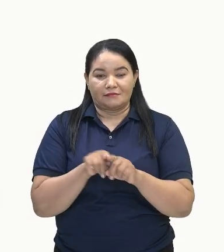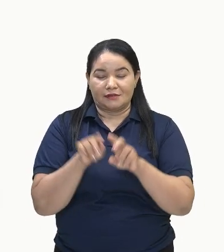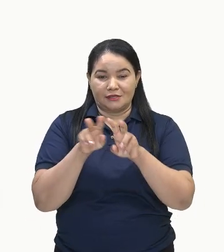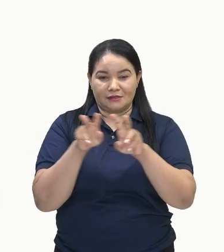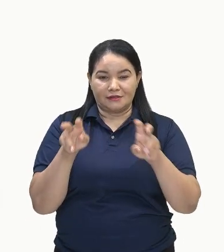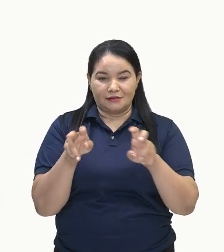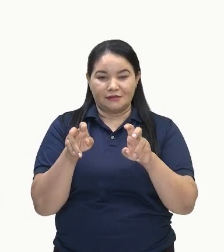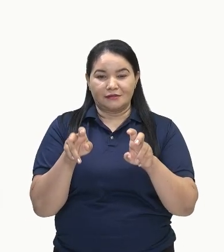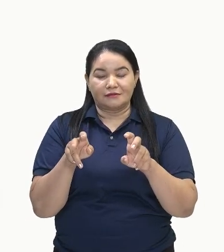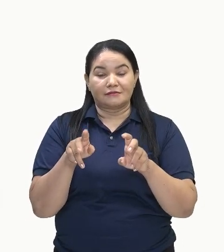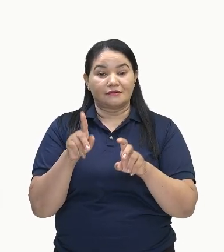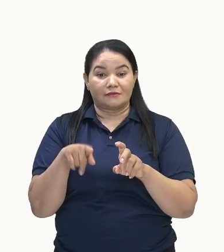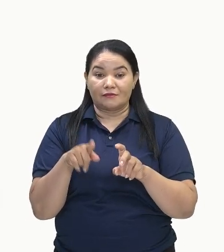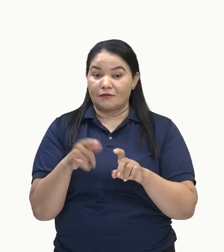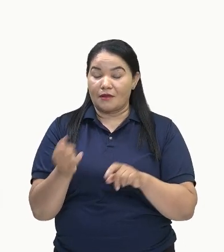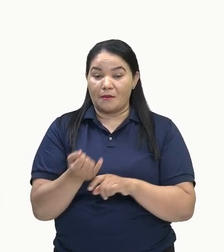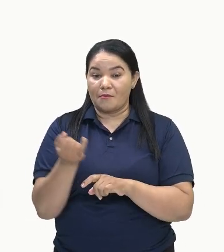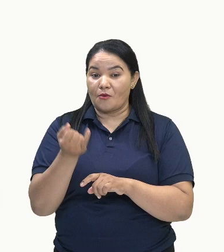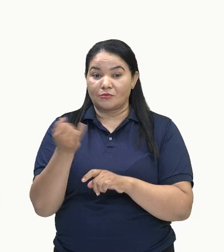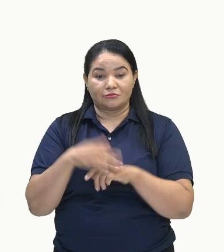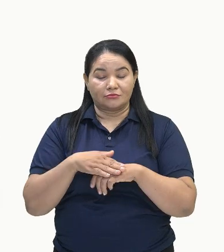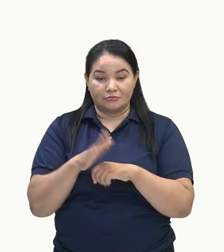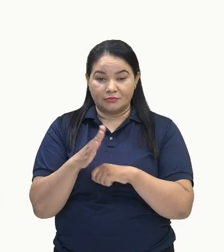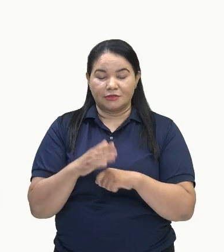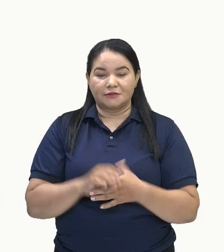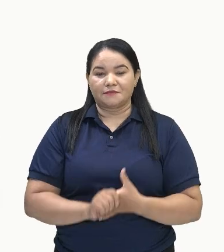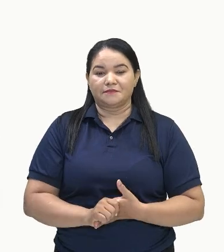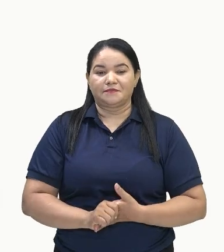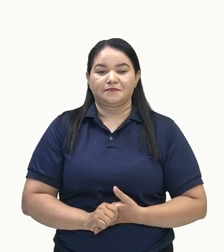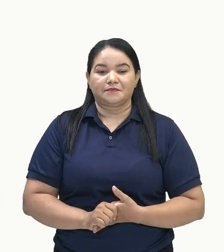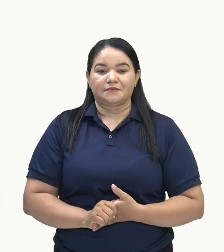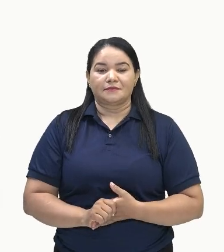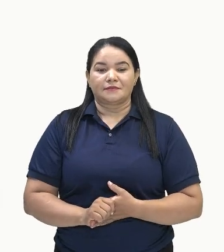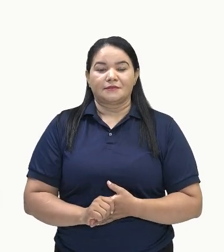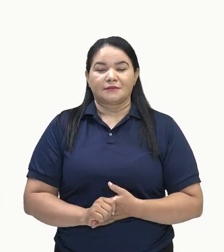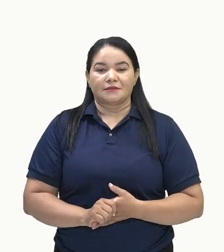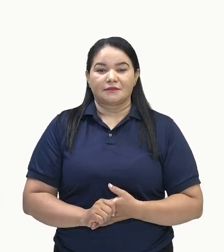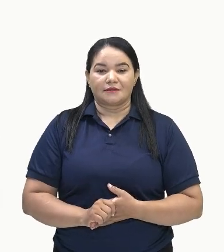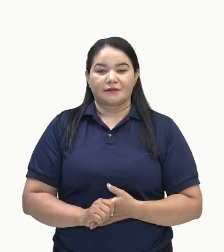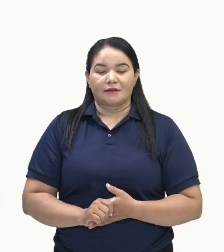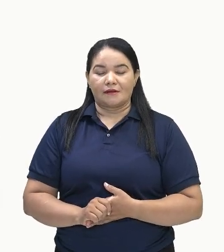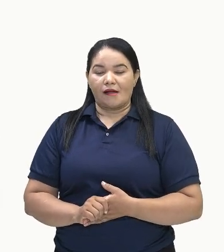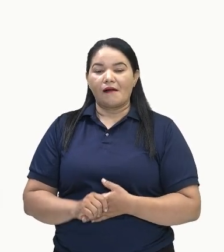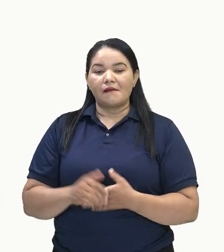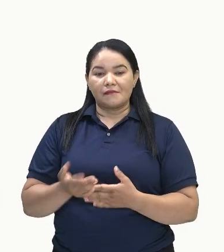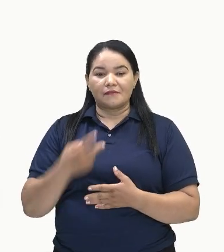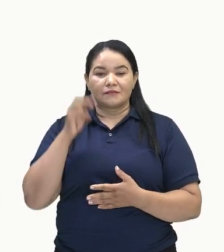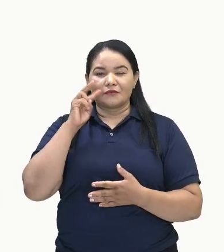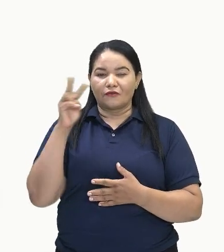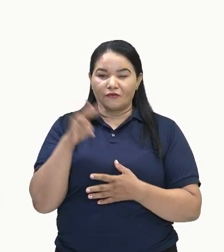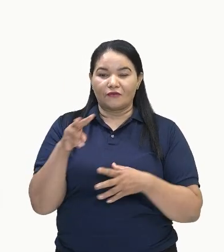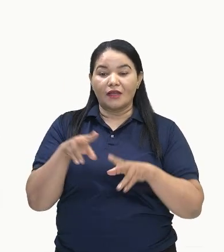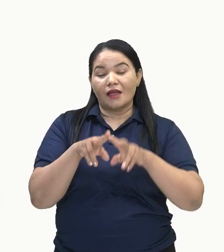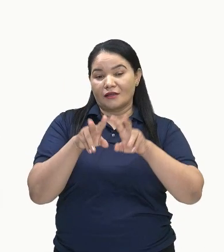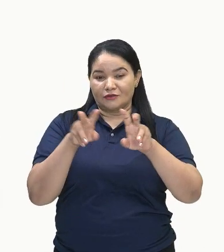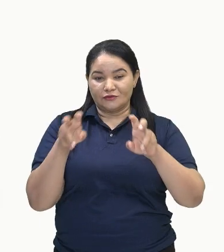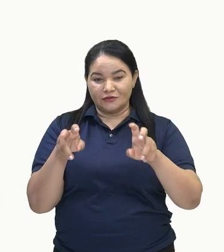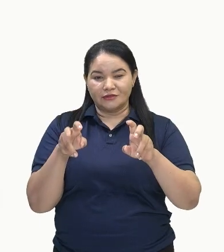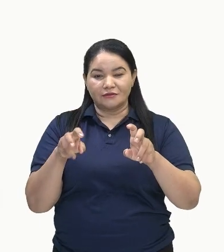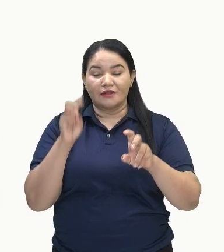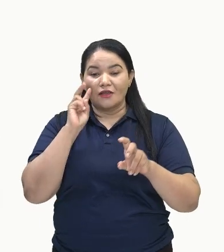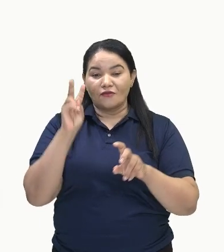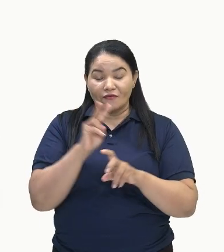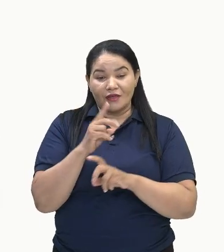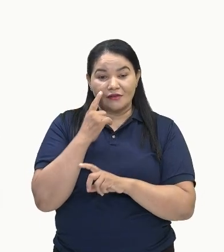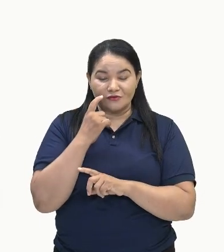é fundamental, né, o título é que vai chamar, né, bem a atenção para que a